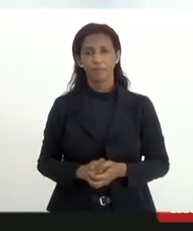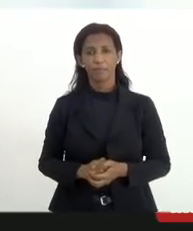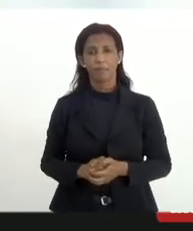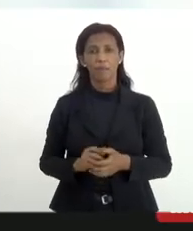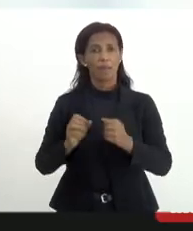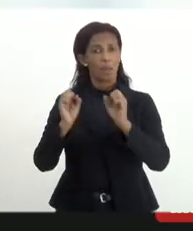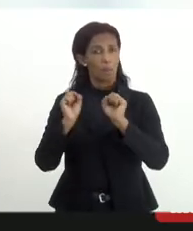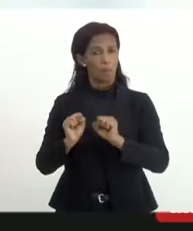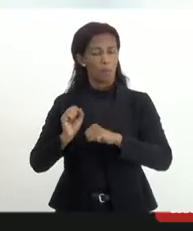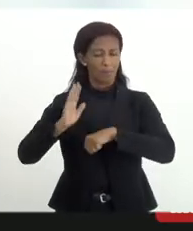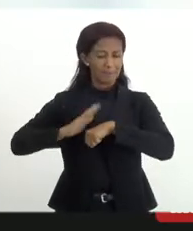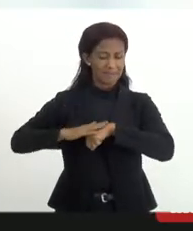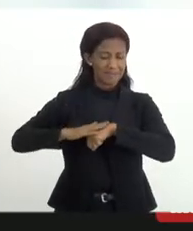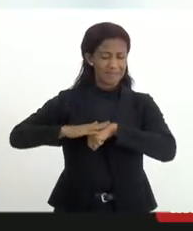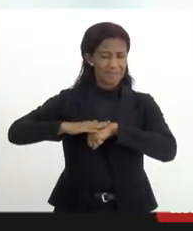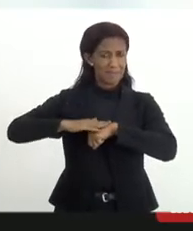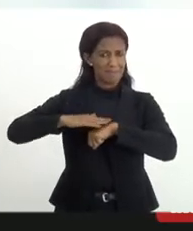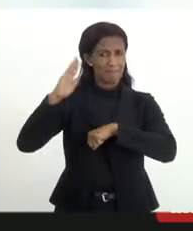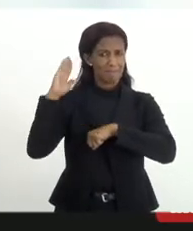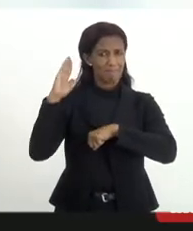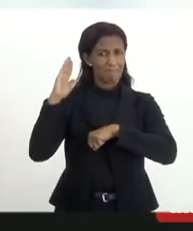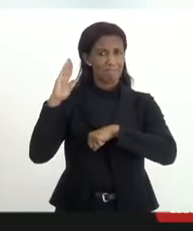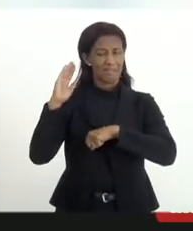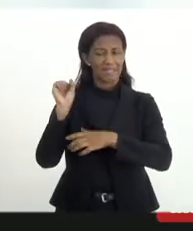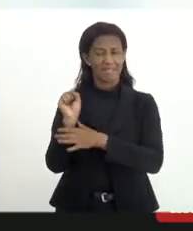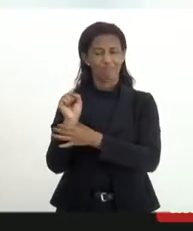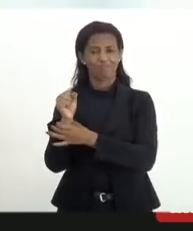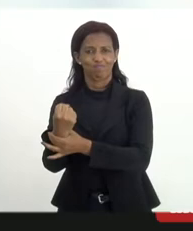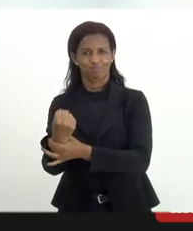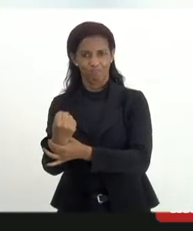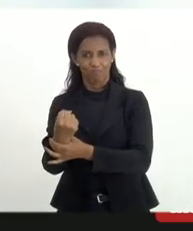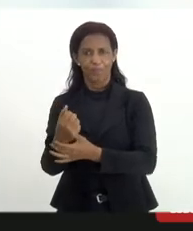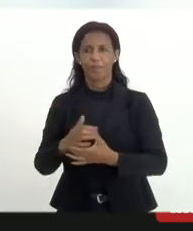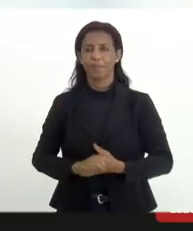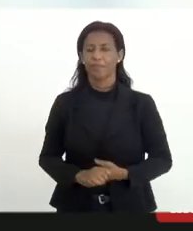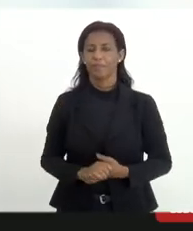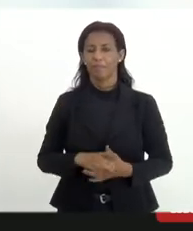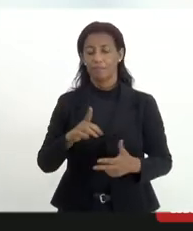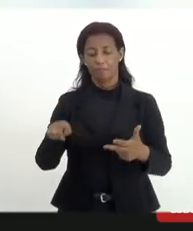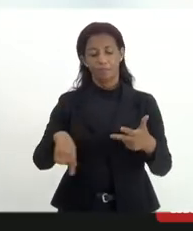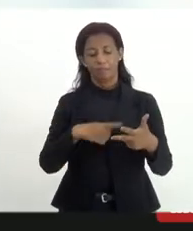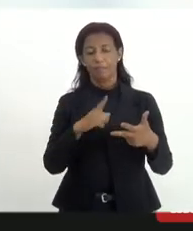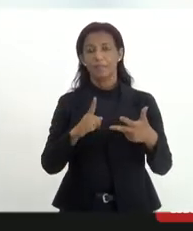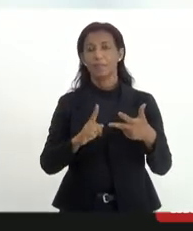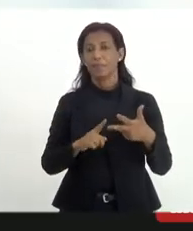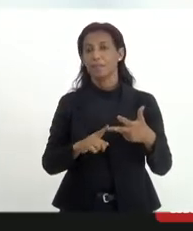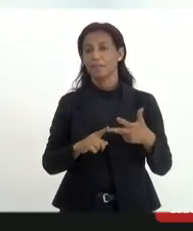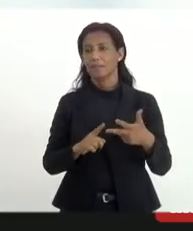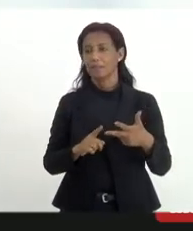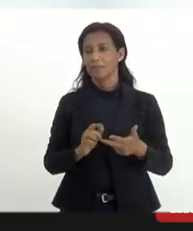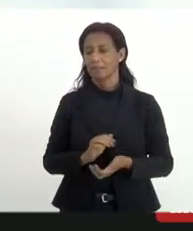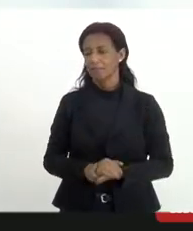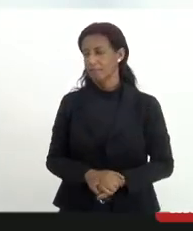pode ser muito mais efetiva e segura. A terceira questão